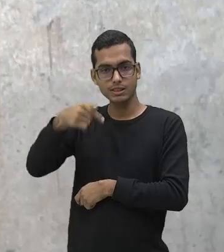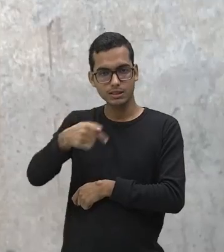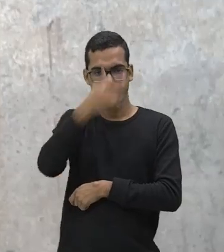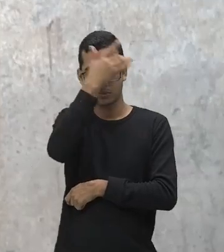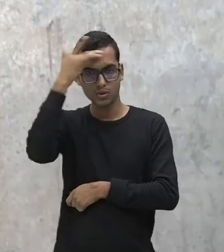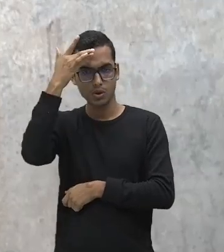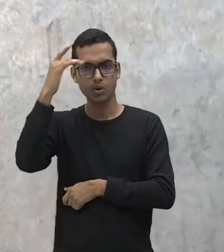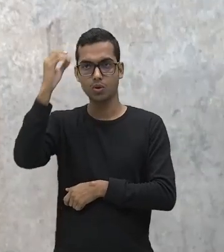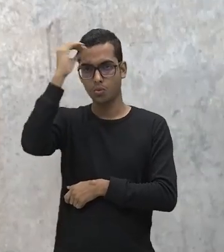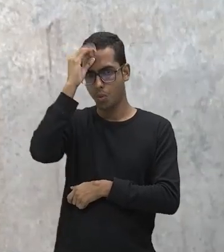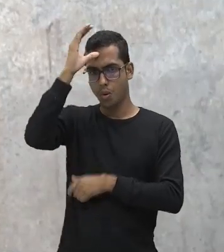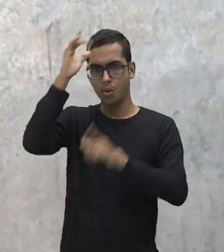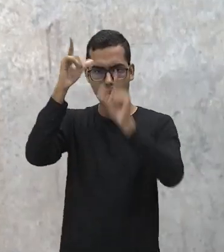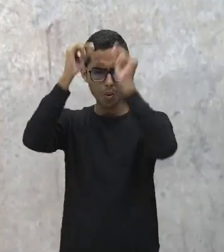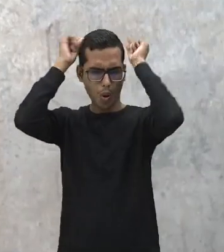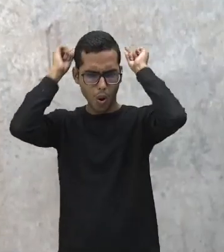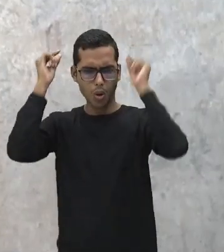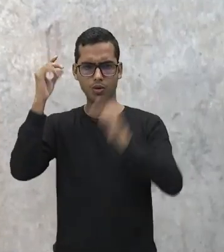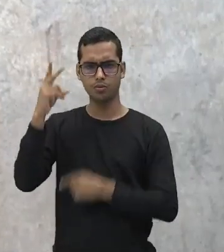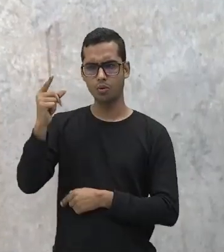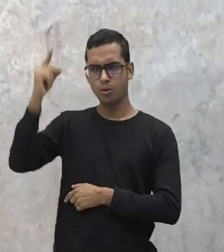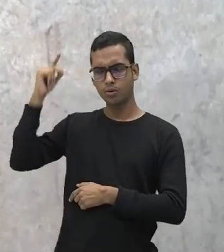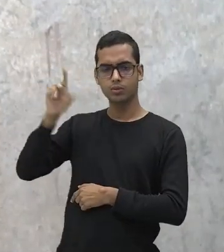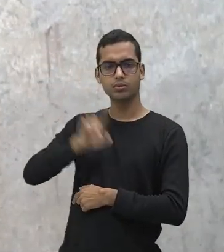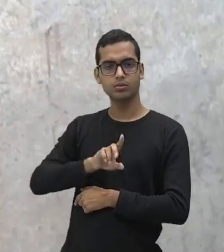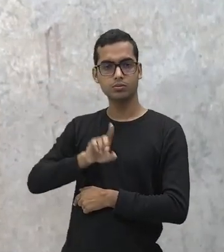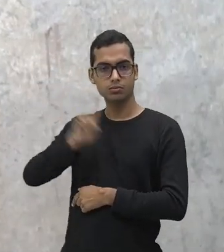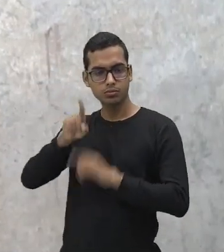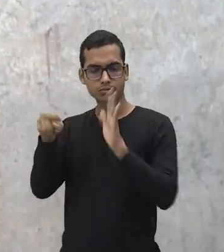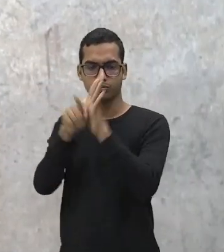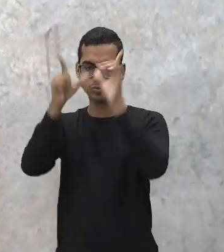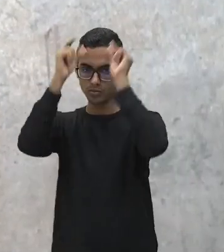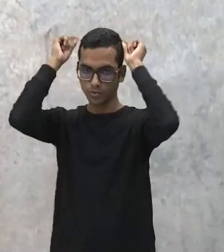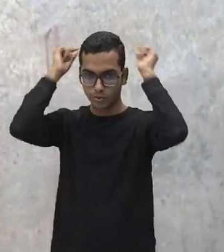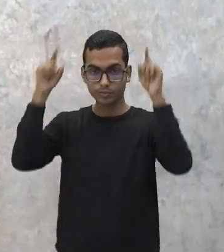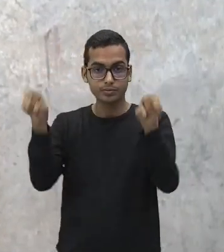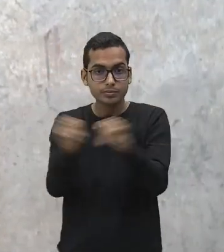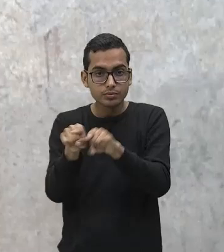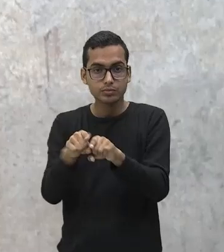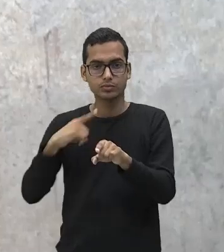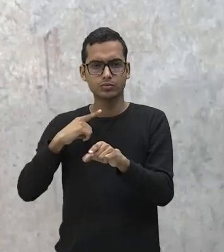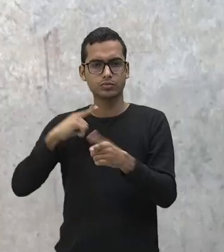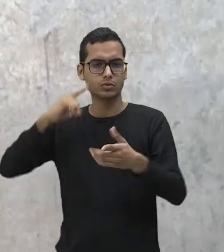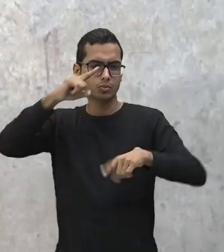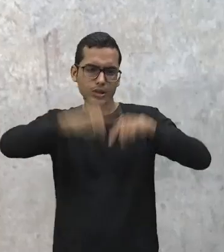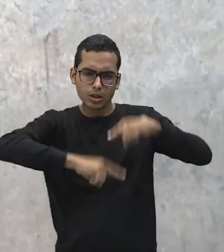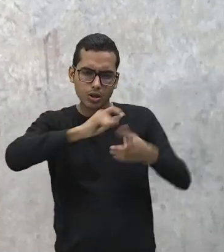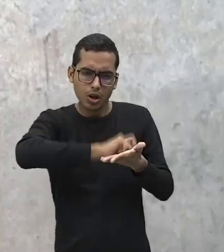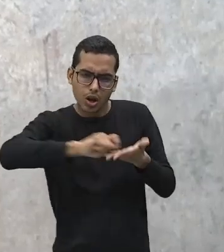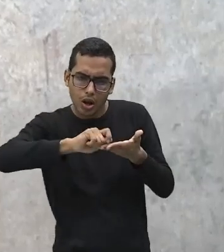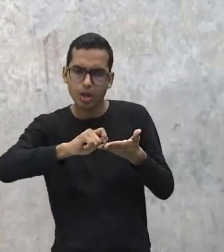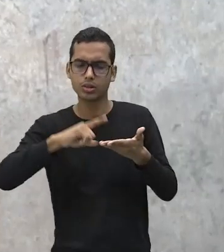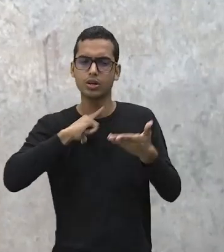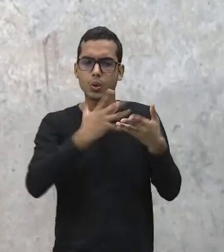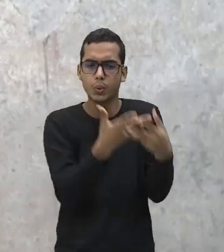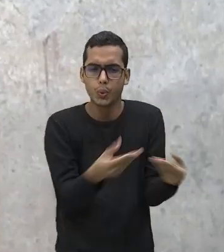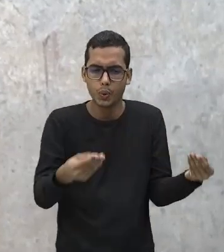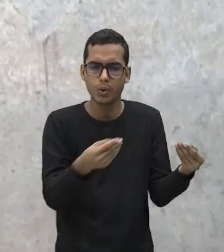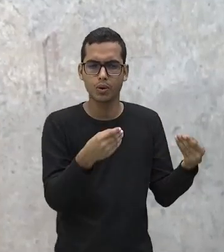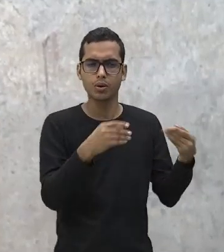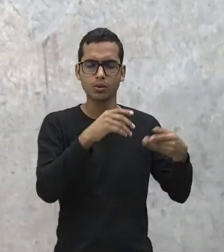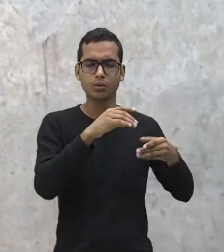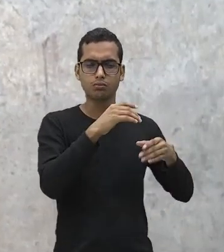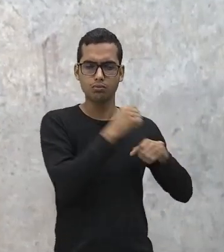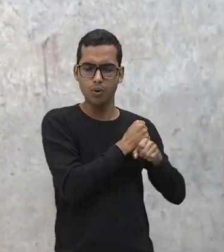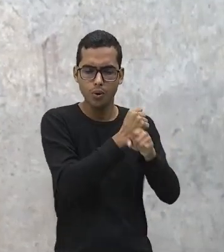Grécia Antiga. Embora muitos de seus escritos tenham se perdido ao longo dos séculos, o impacto de Tales na